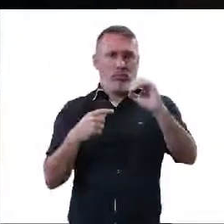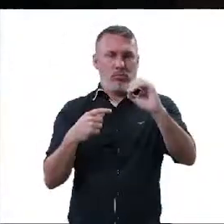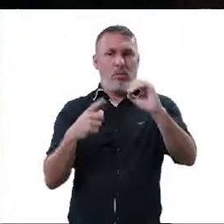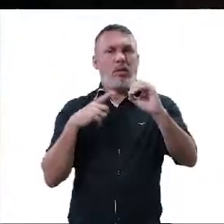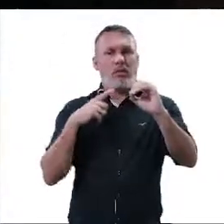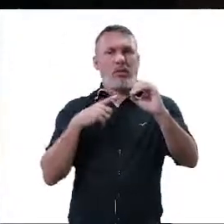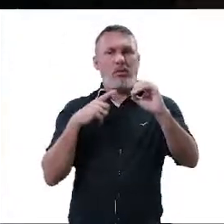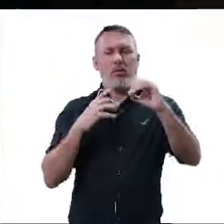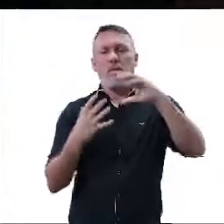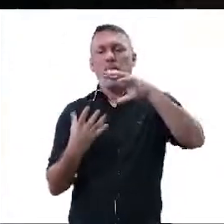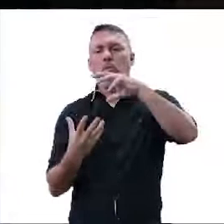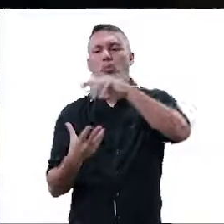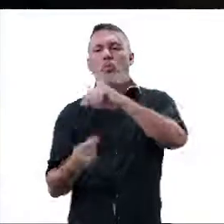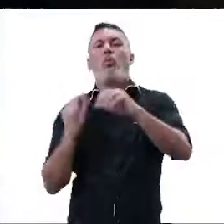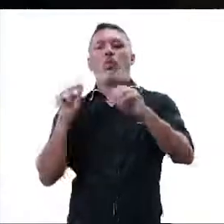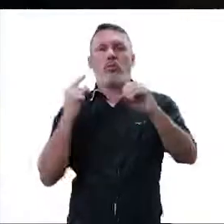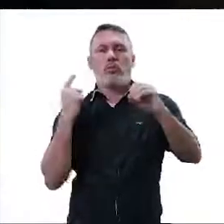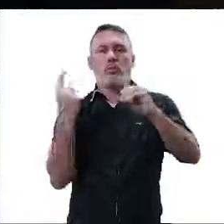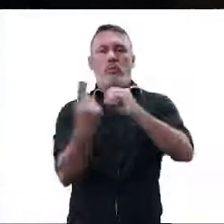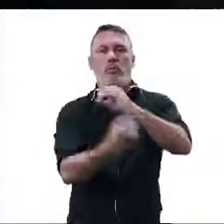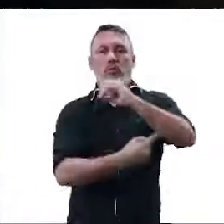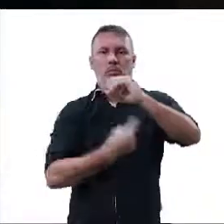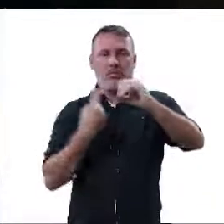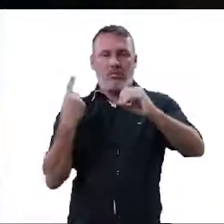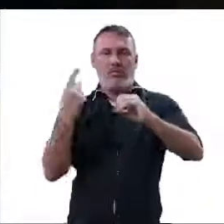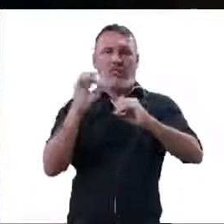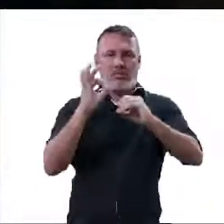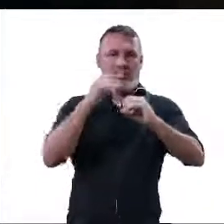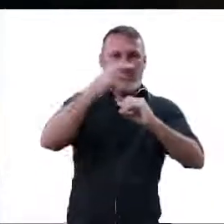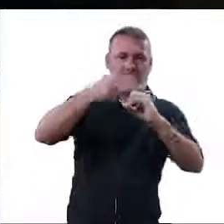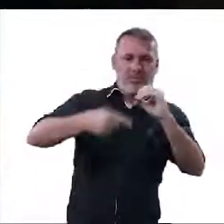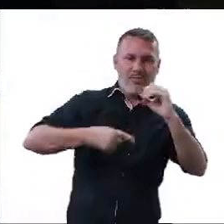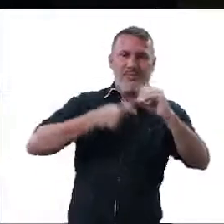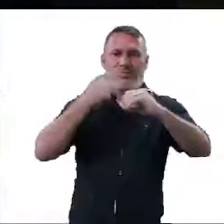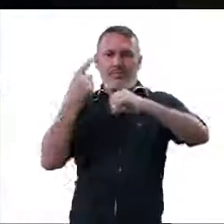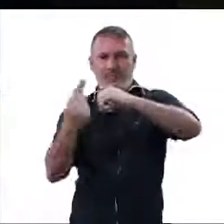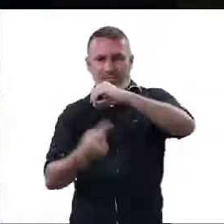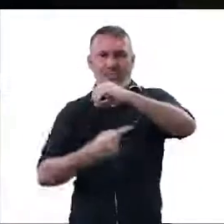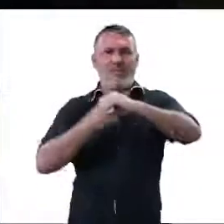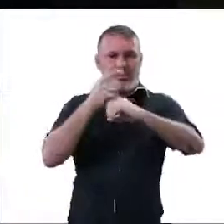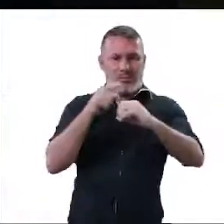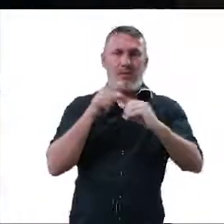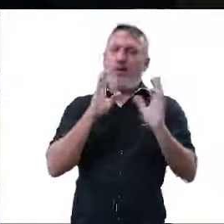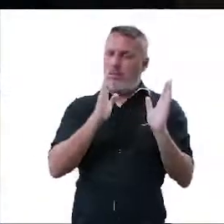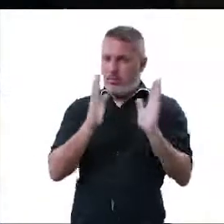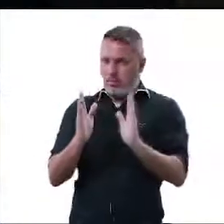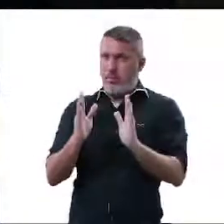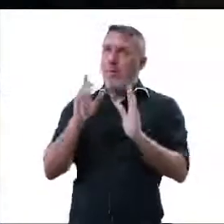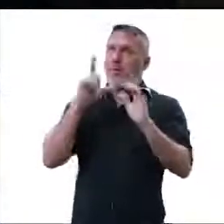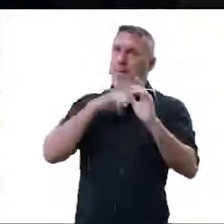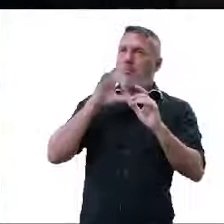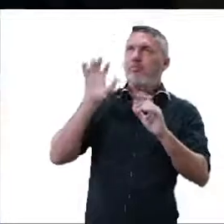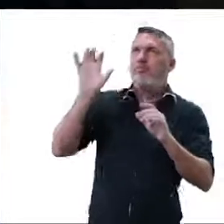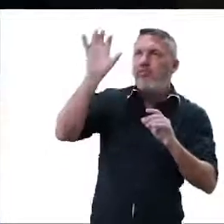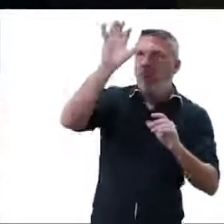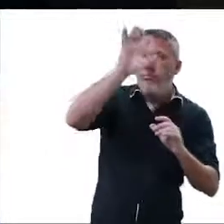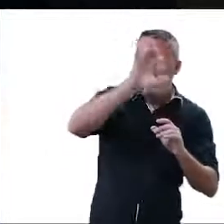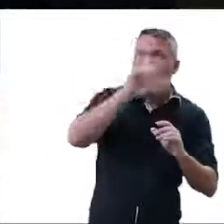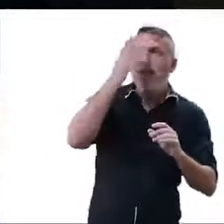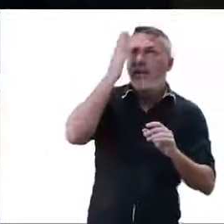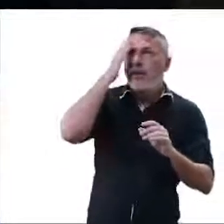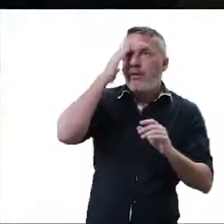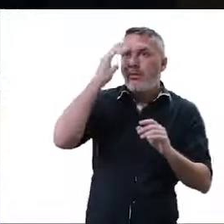Sol. Essa ordem mantida pelos planetas, o lugar desses planetas dentro desse sistema